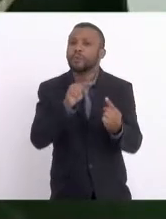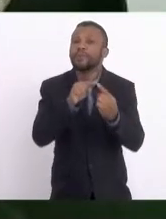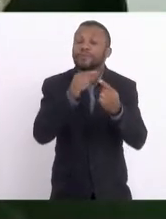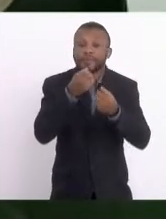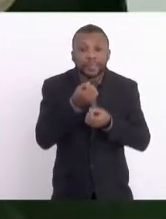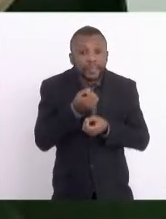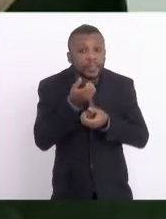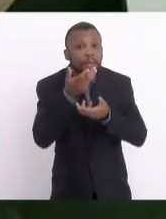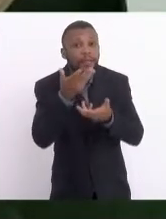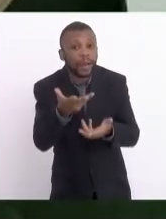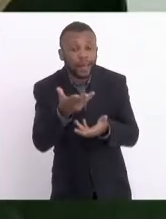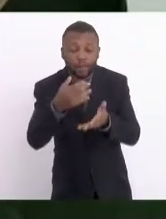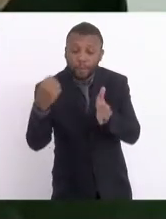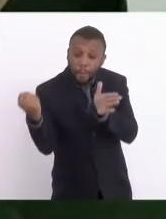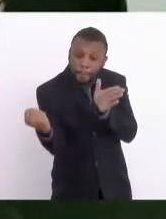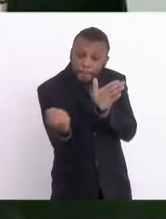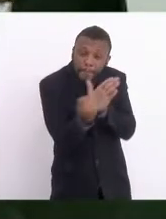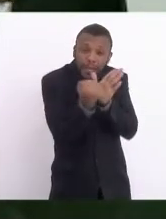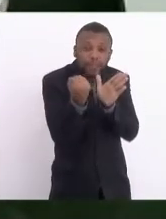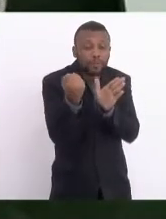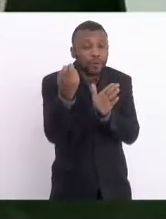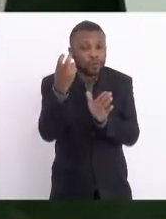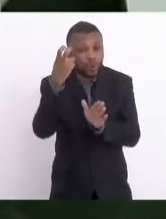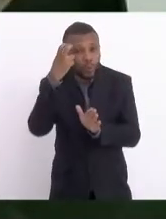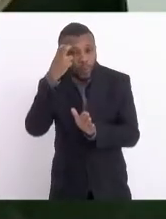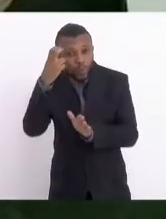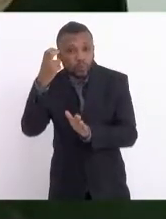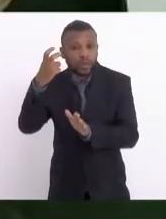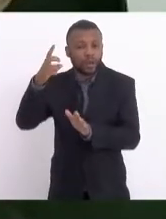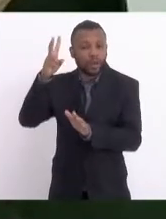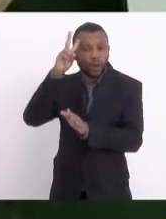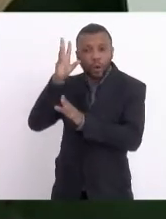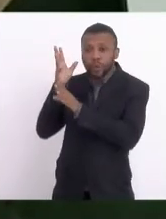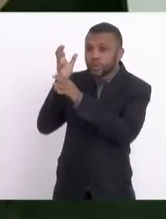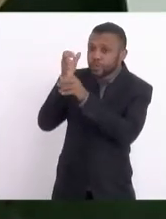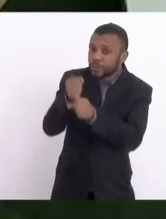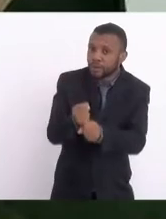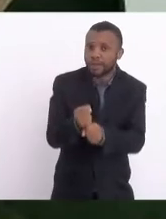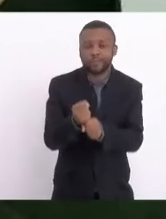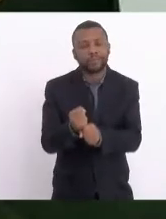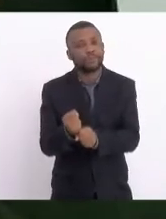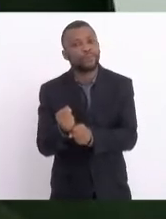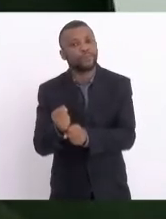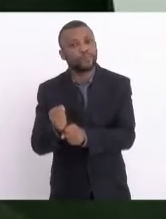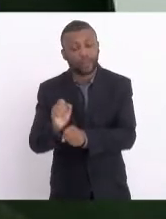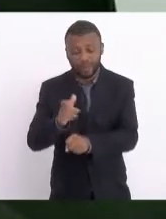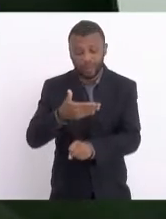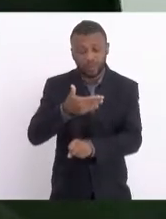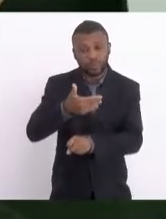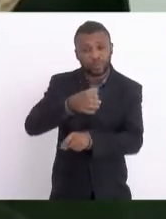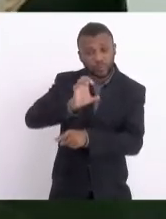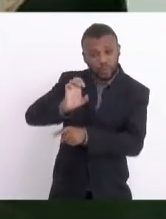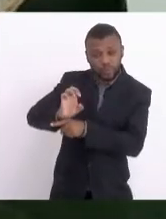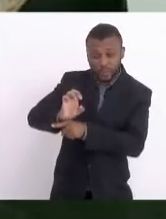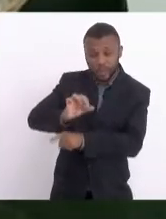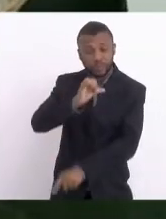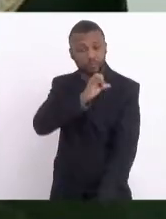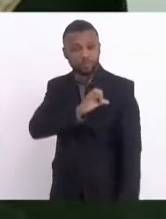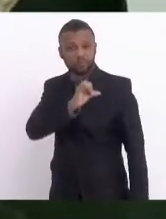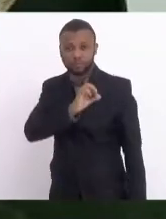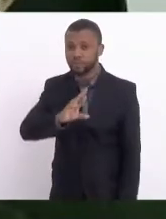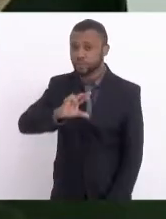Patrimônio Histórico e Cultural do Estado do Rio de Janeiro, a Avenida Presidente